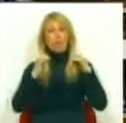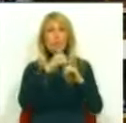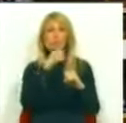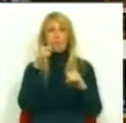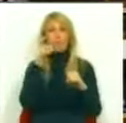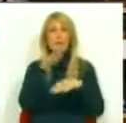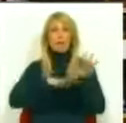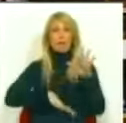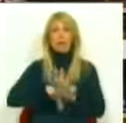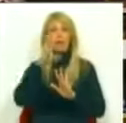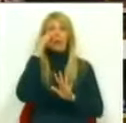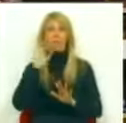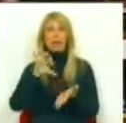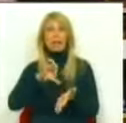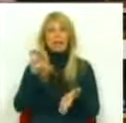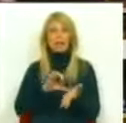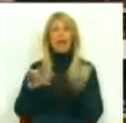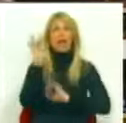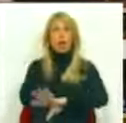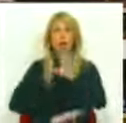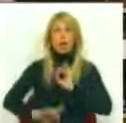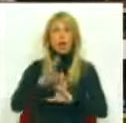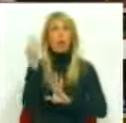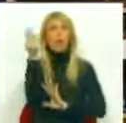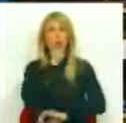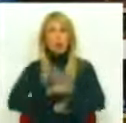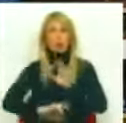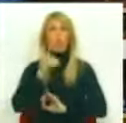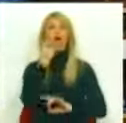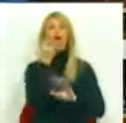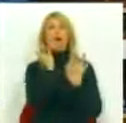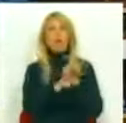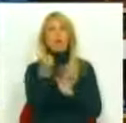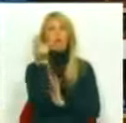Europeu, com a União Europeia e com o Fundo Monetário Internacional.